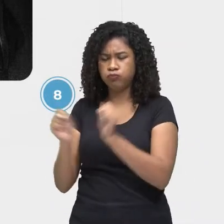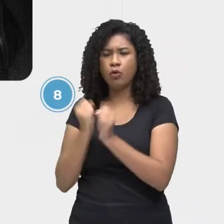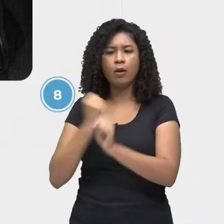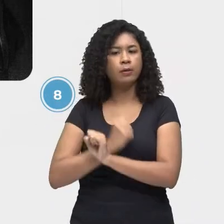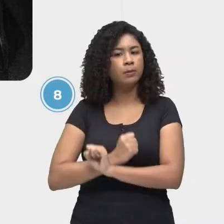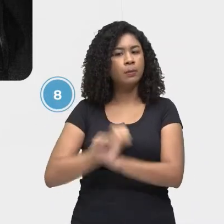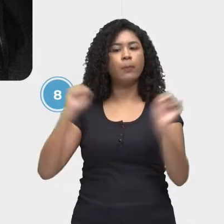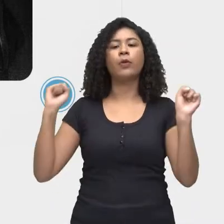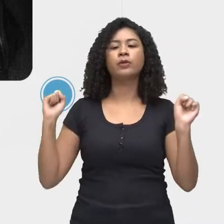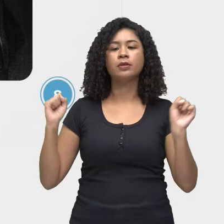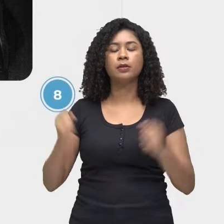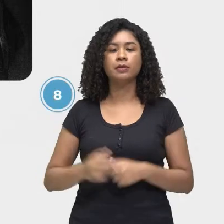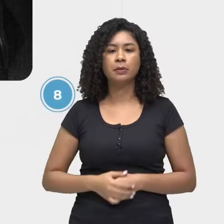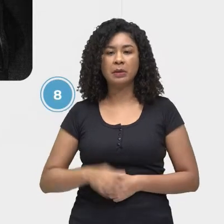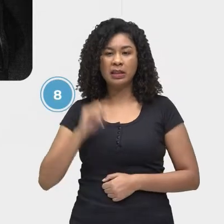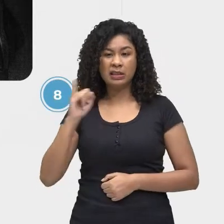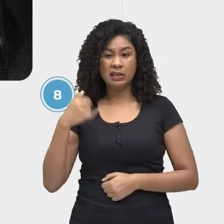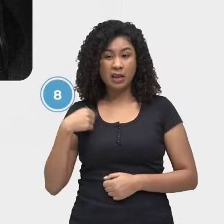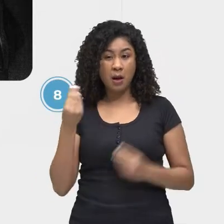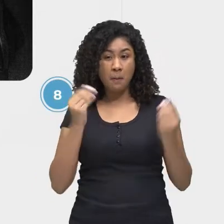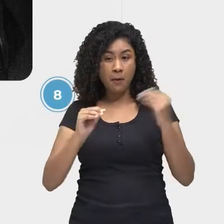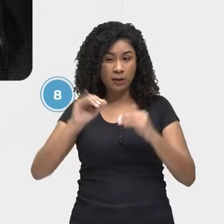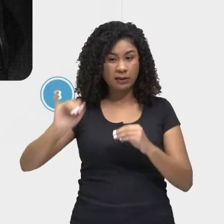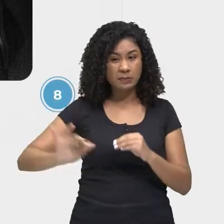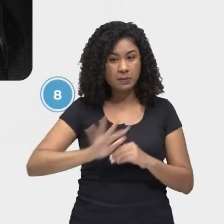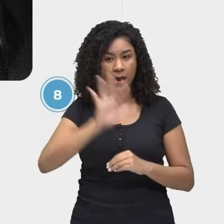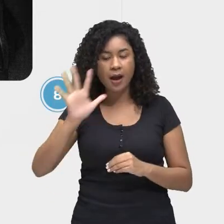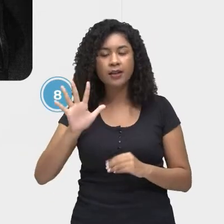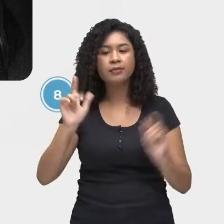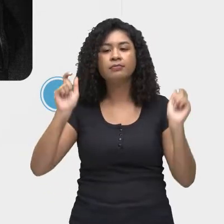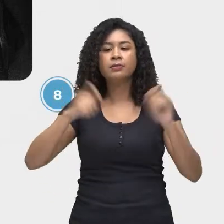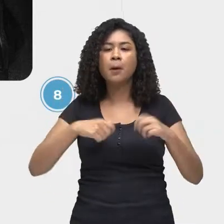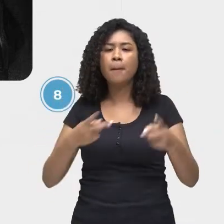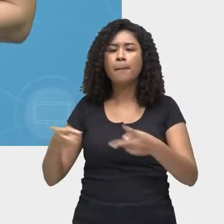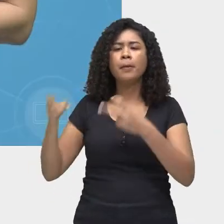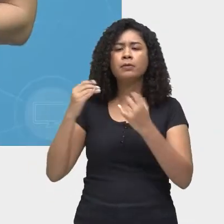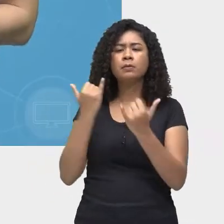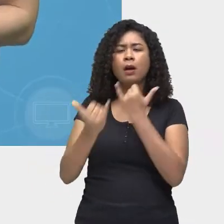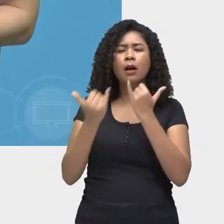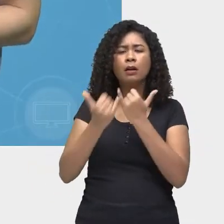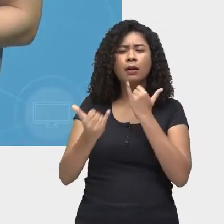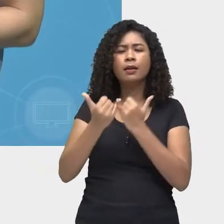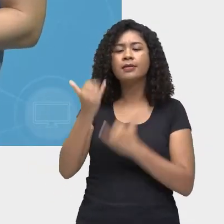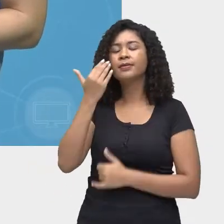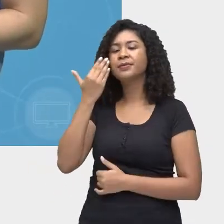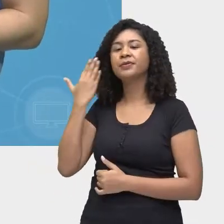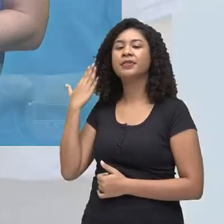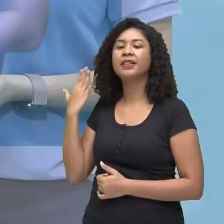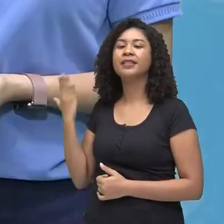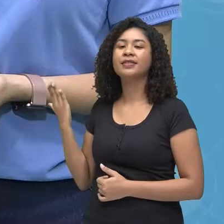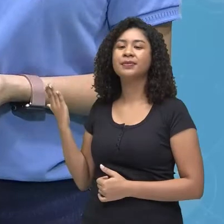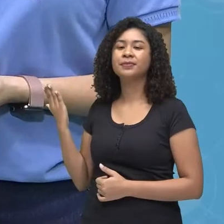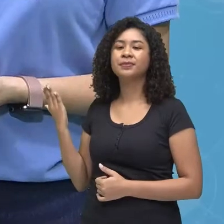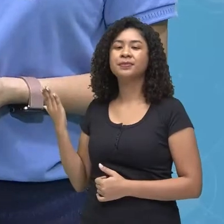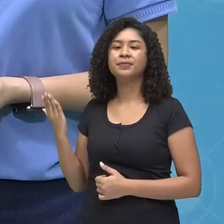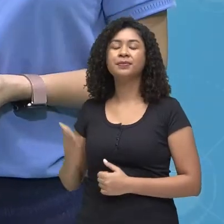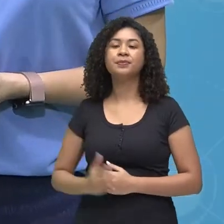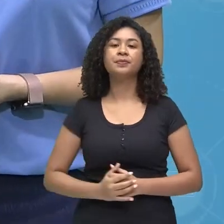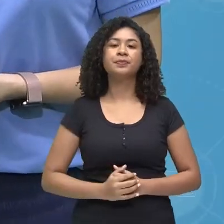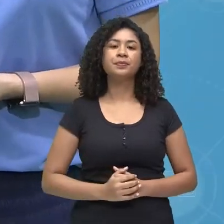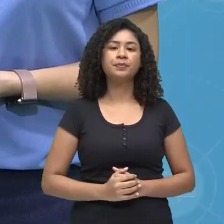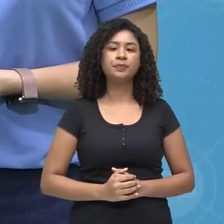essas características que Dalton deu, nós teríamos uma imagem semelhante a essa,